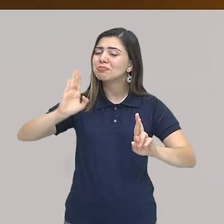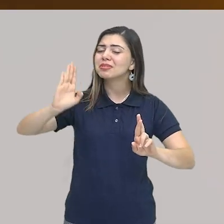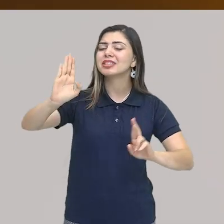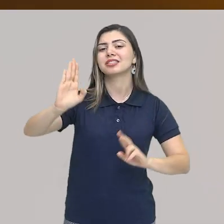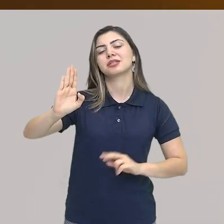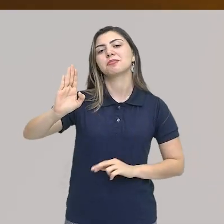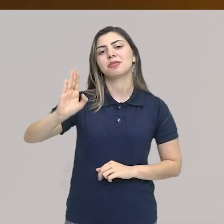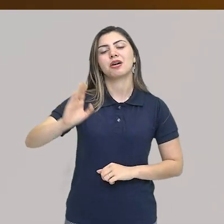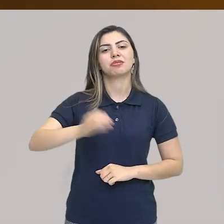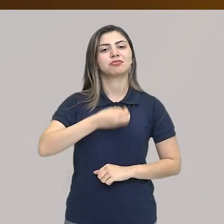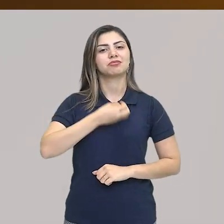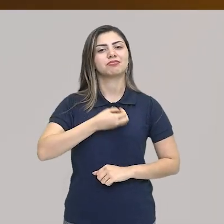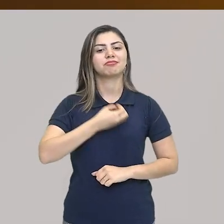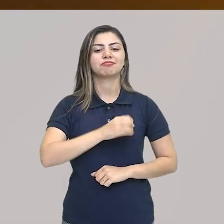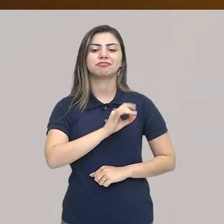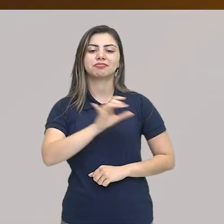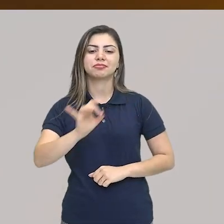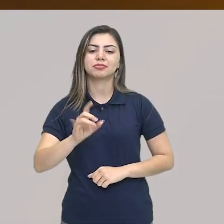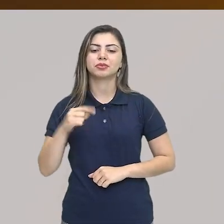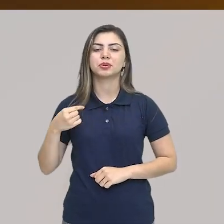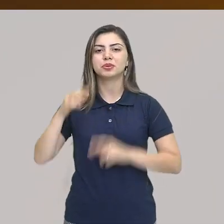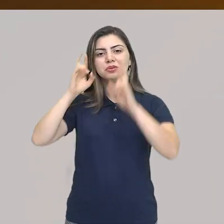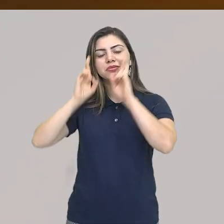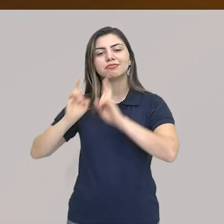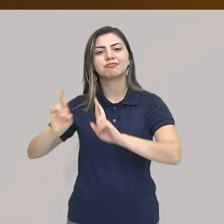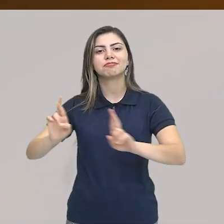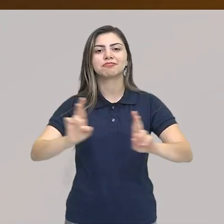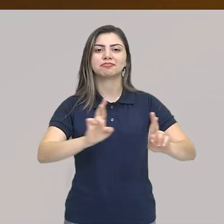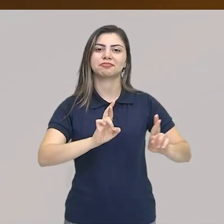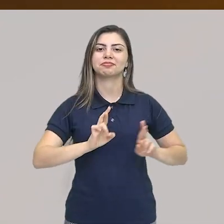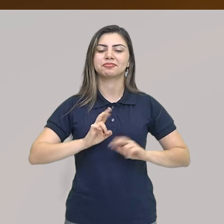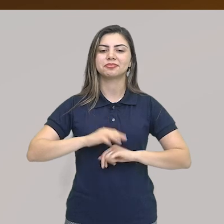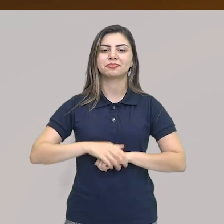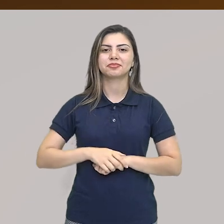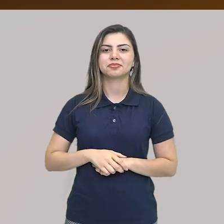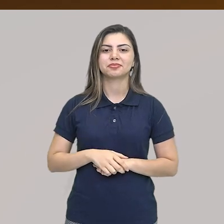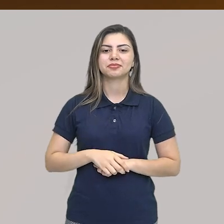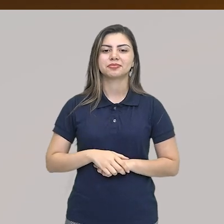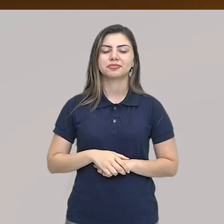fim também da humanidade. Respeitar ao irmão e à irmã.